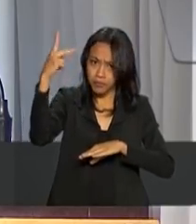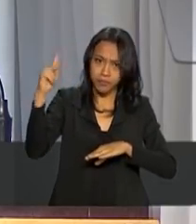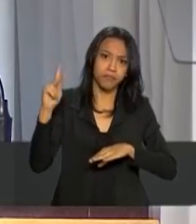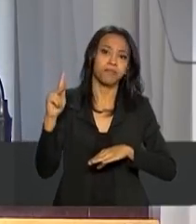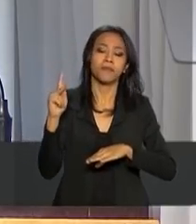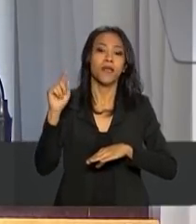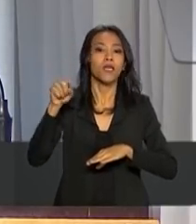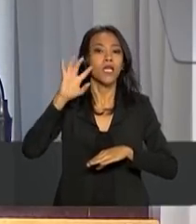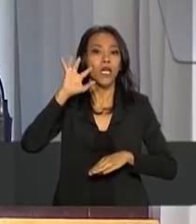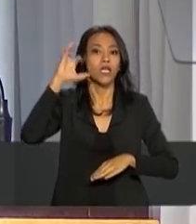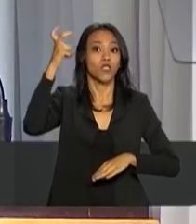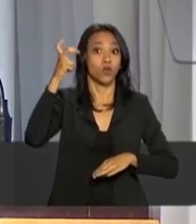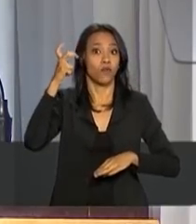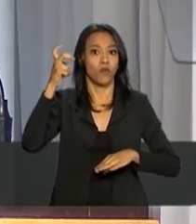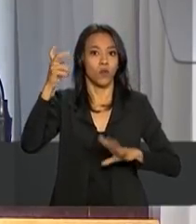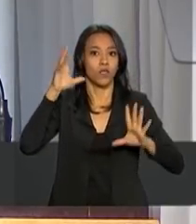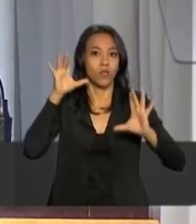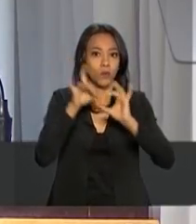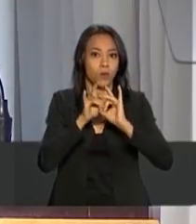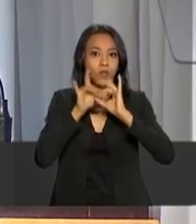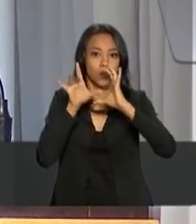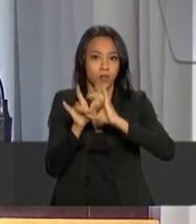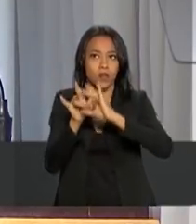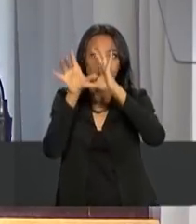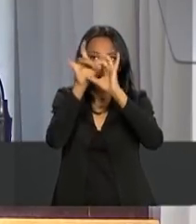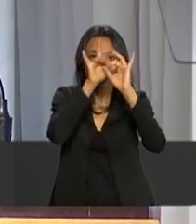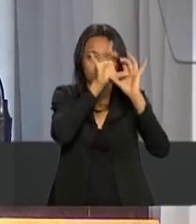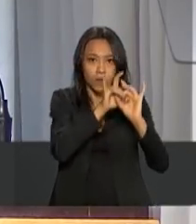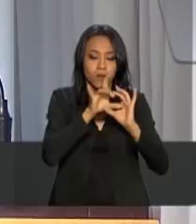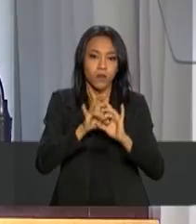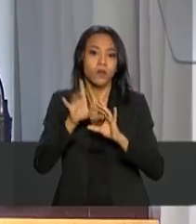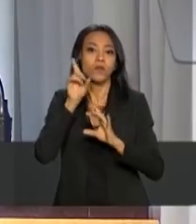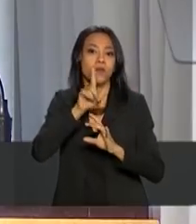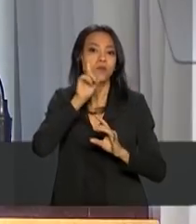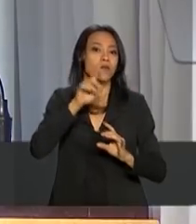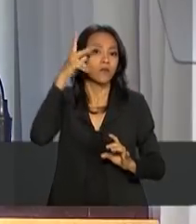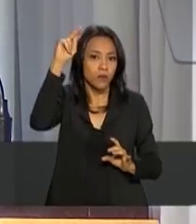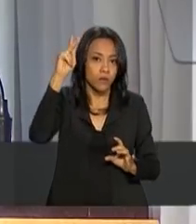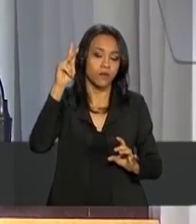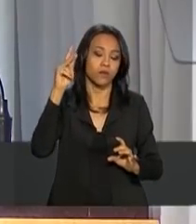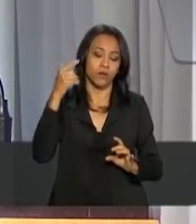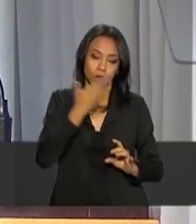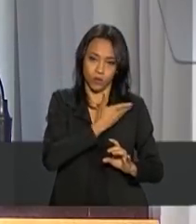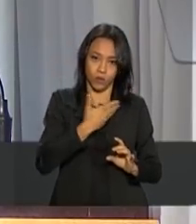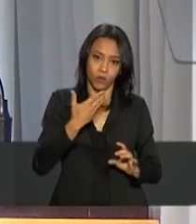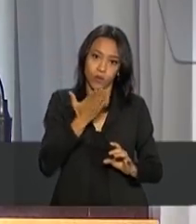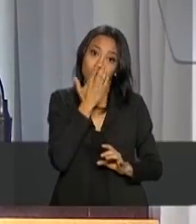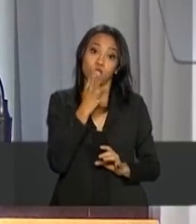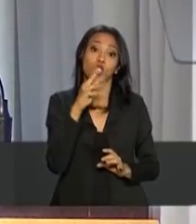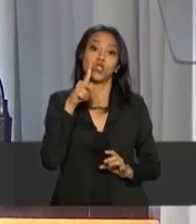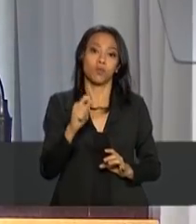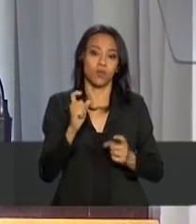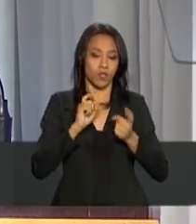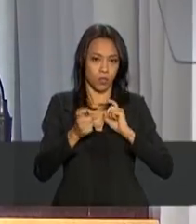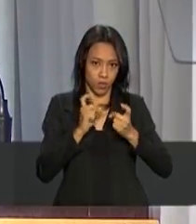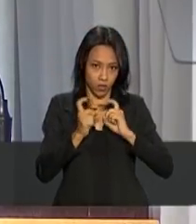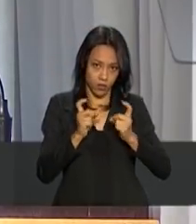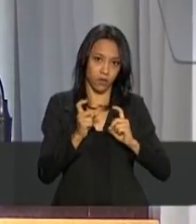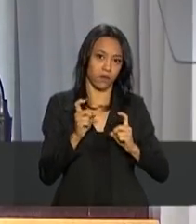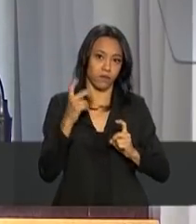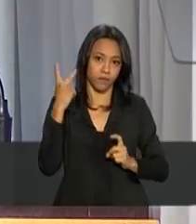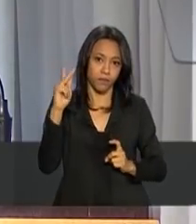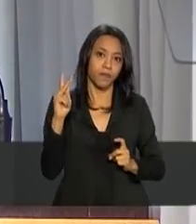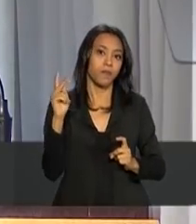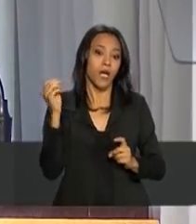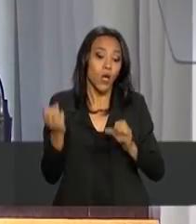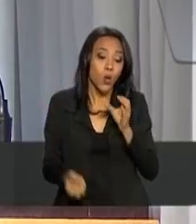era, resolveu se federalizar, que vem do latim fedus federis, né, que é uma união indissolúvel, resolveram se federalizar